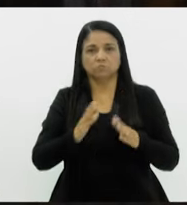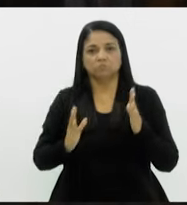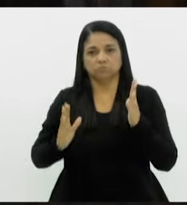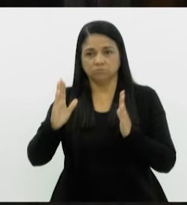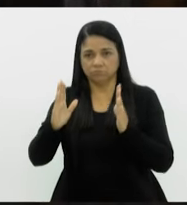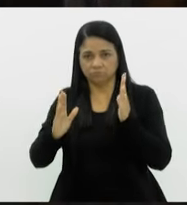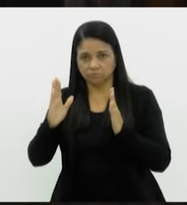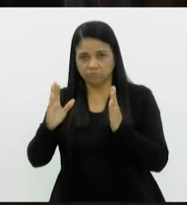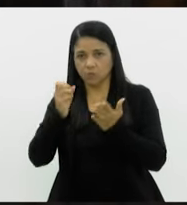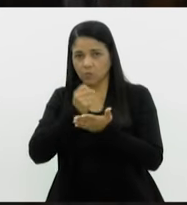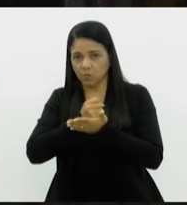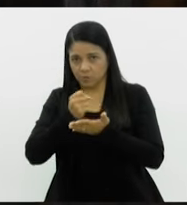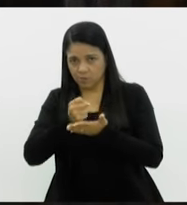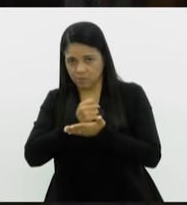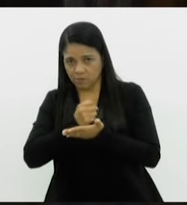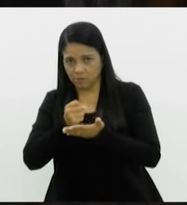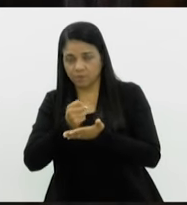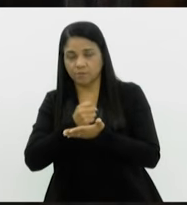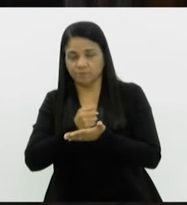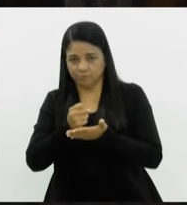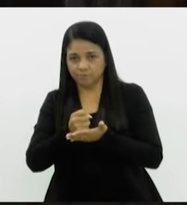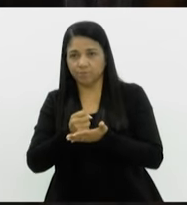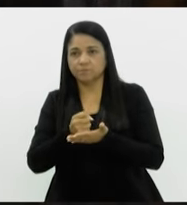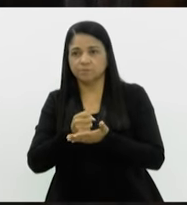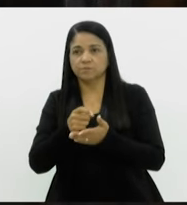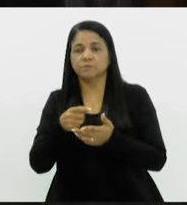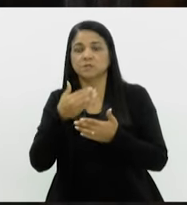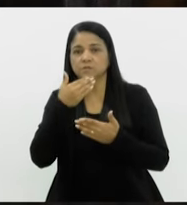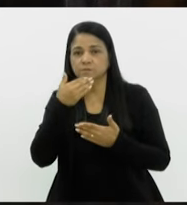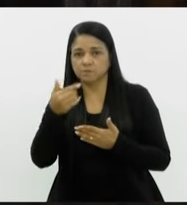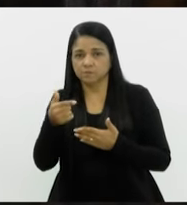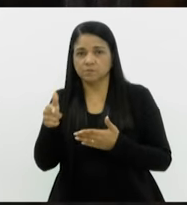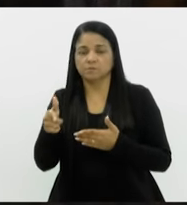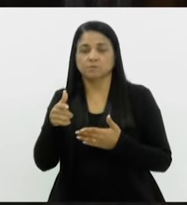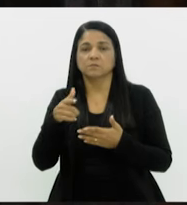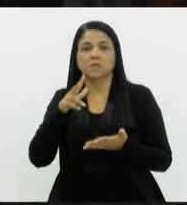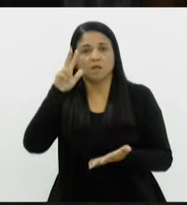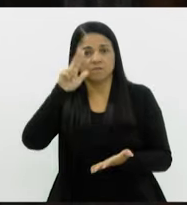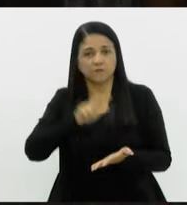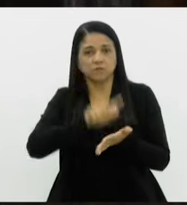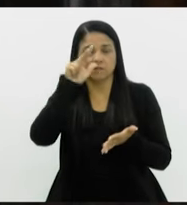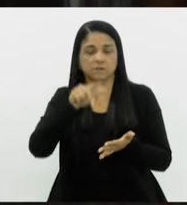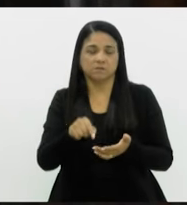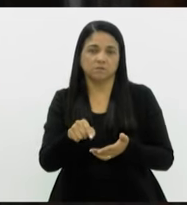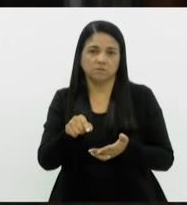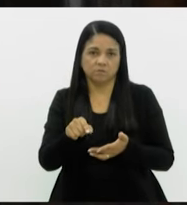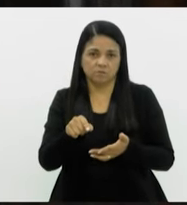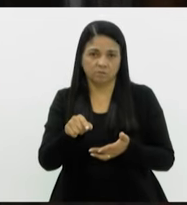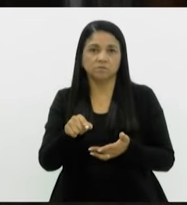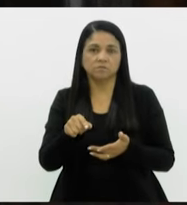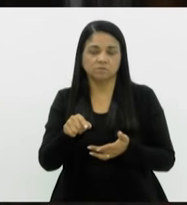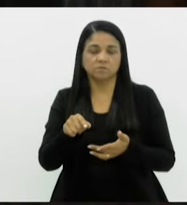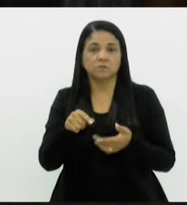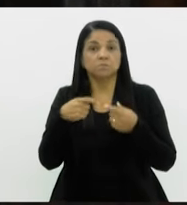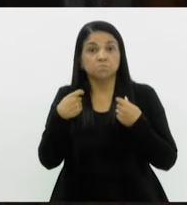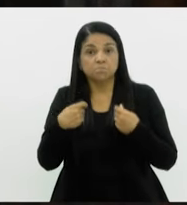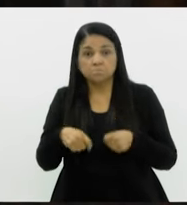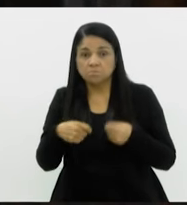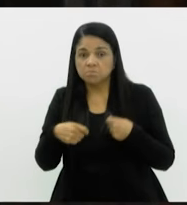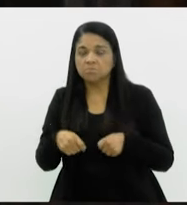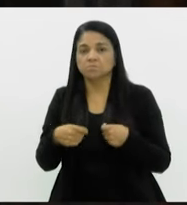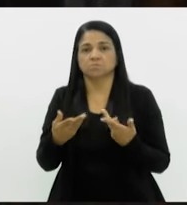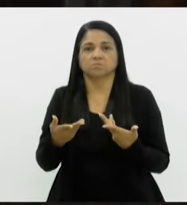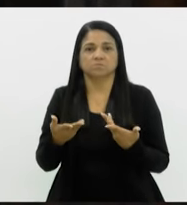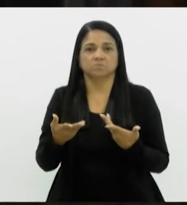né, de contratação provisória, e que solicitam a efetivação, dada a necessidade que